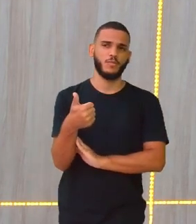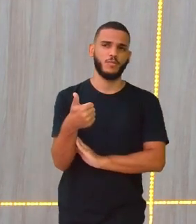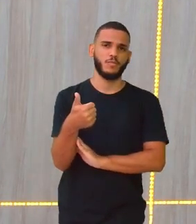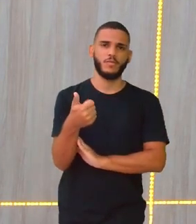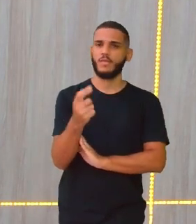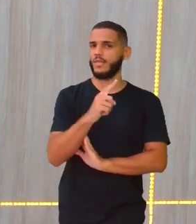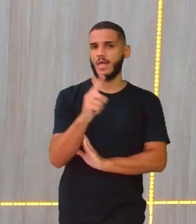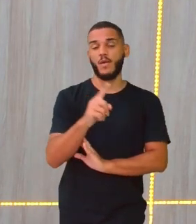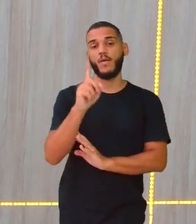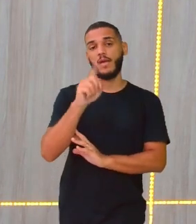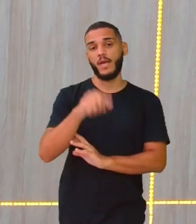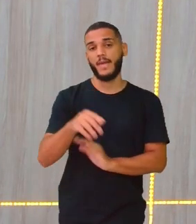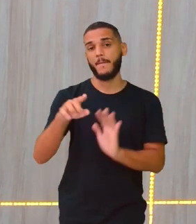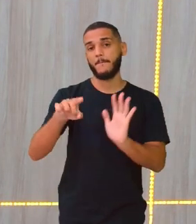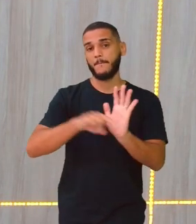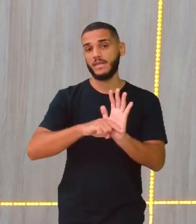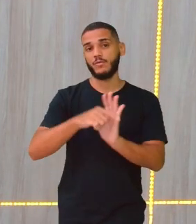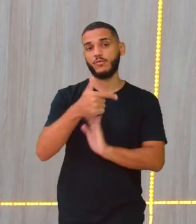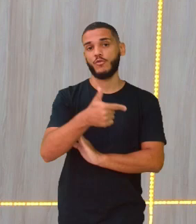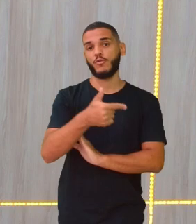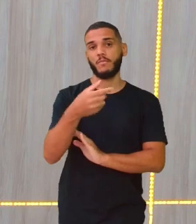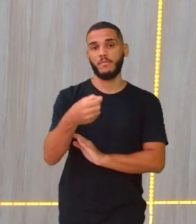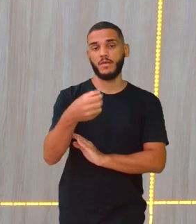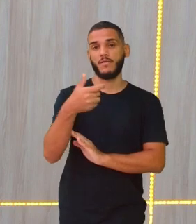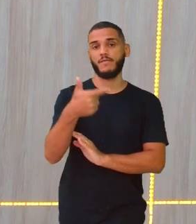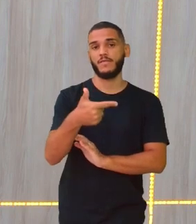Copa é 2022.